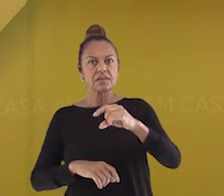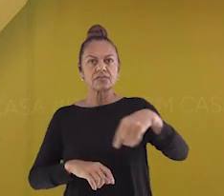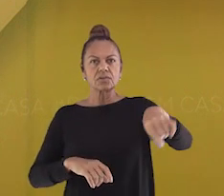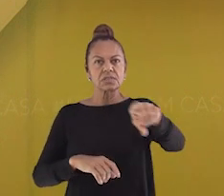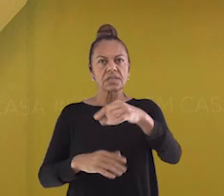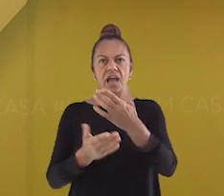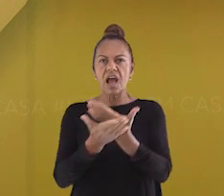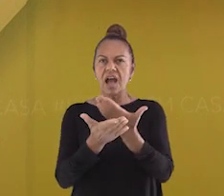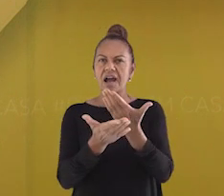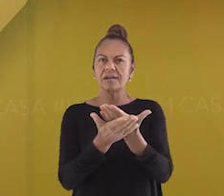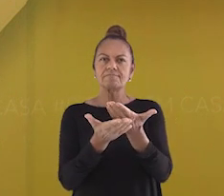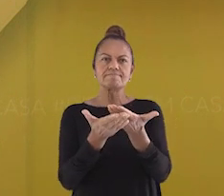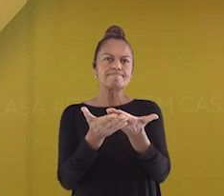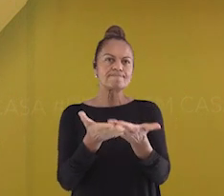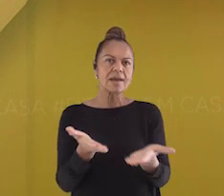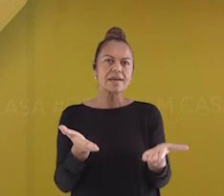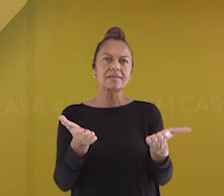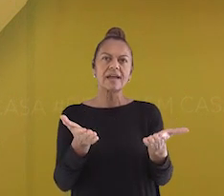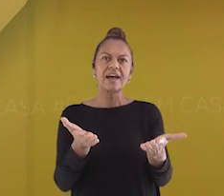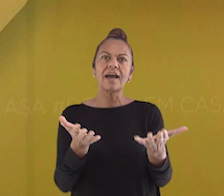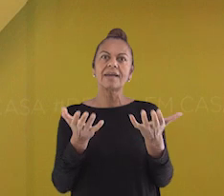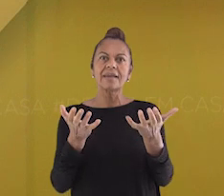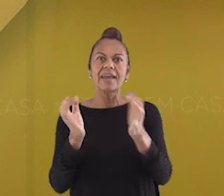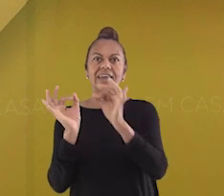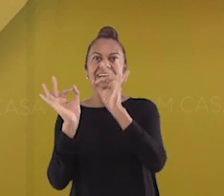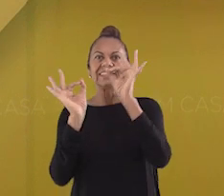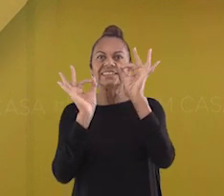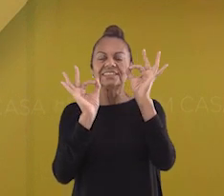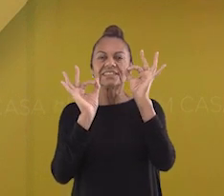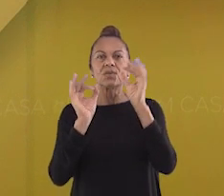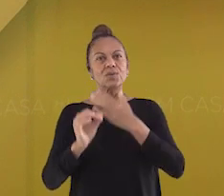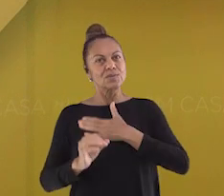você perdeu alguma aula aqui ou quer rever